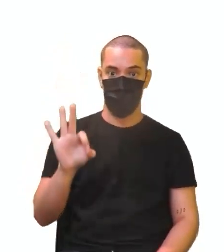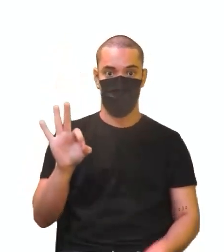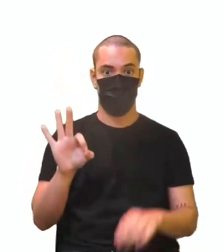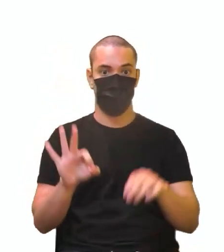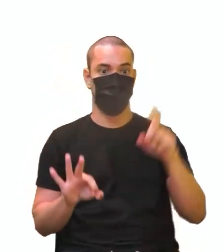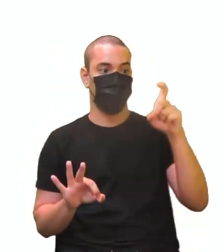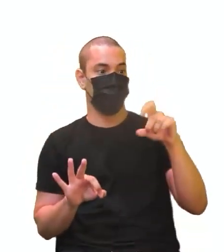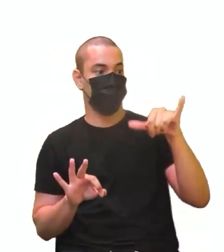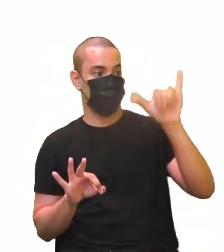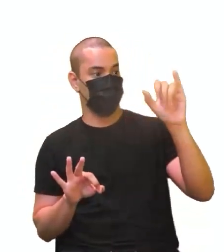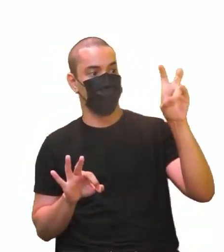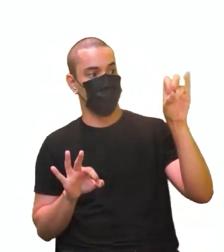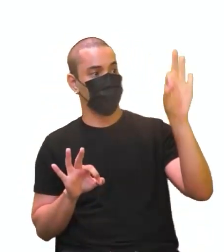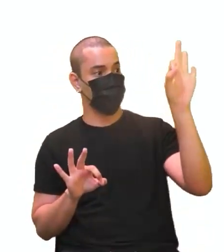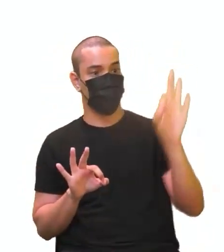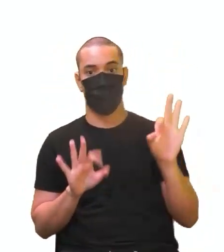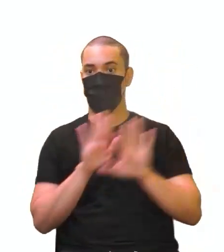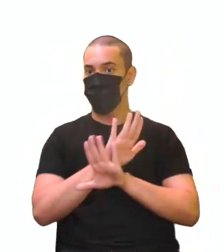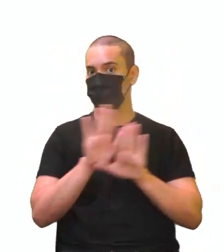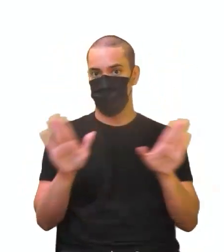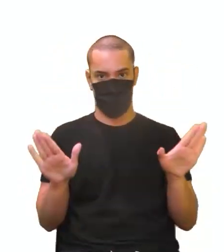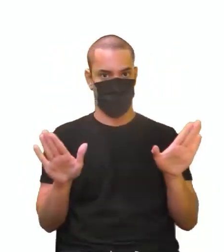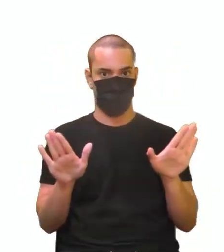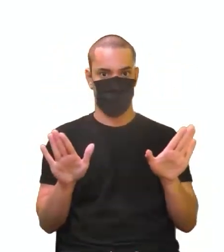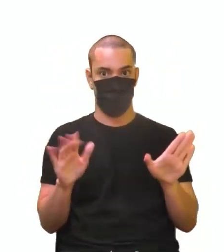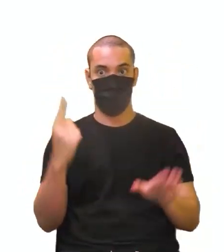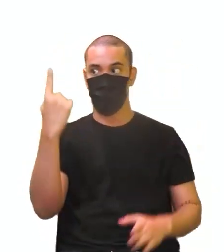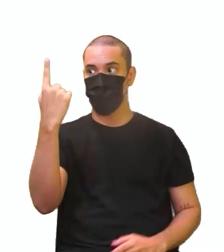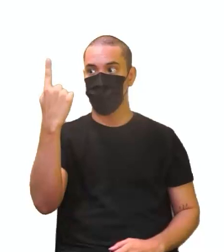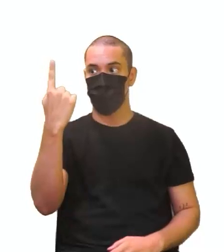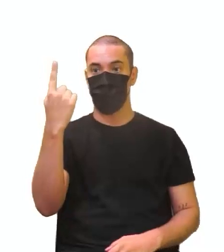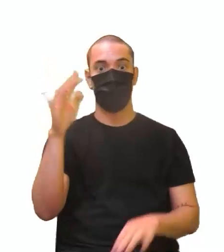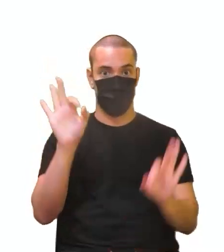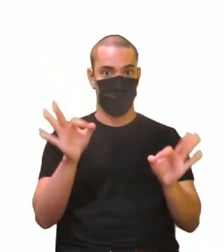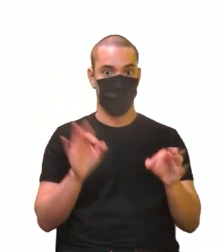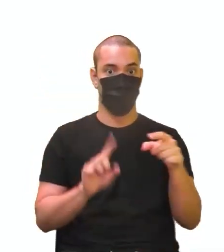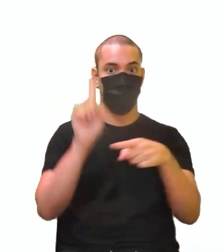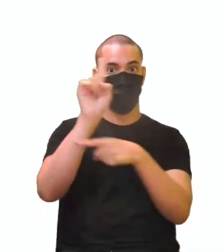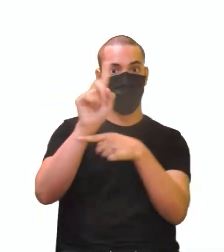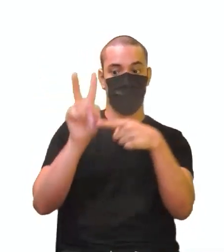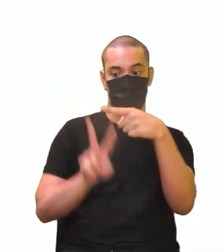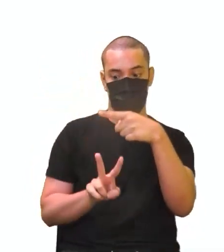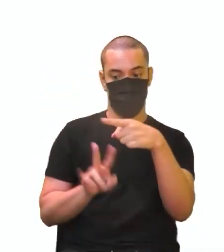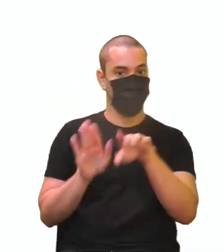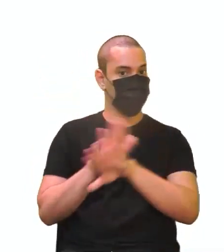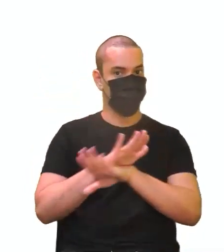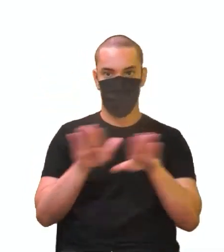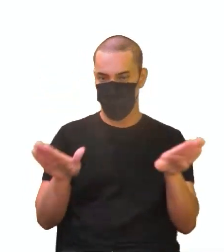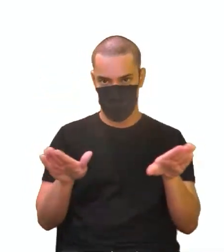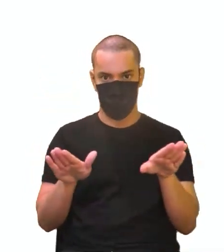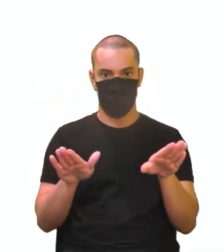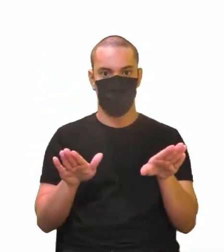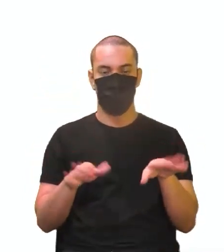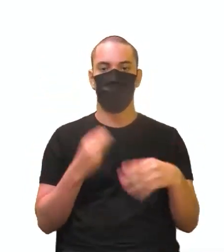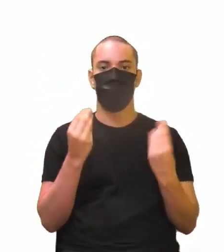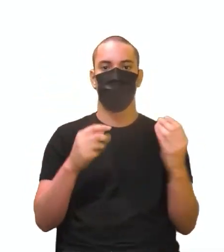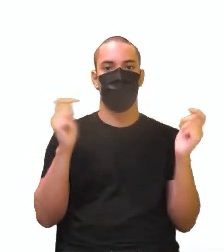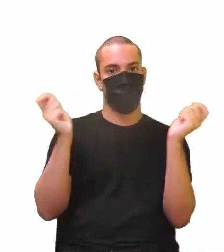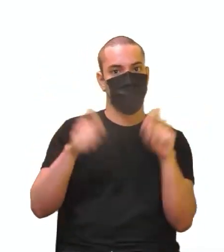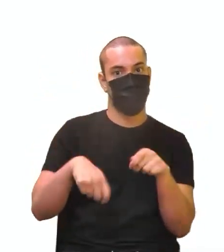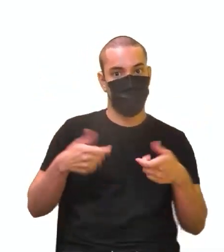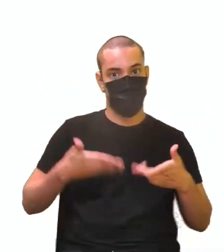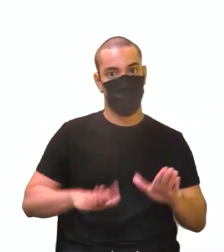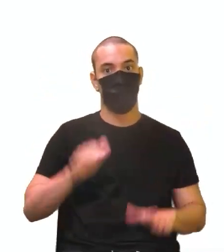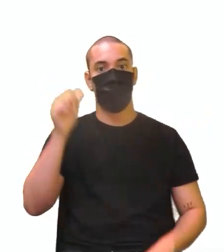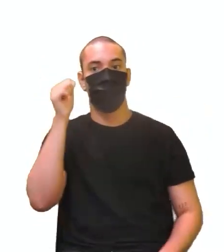XY, 50%. Ou seja, 1 sobre 2, né? O meio. Tá? Então, a probabilidade de nascer homem ou